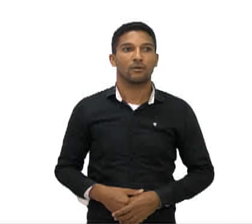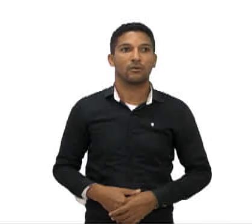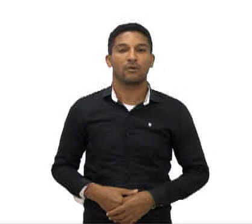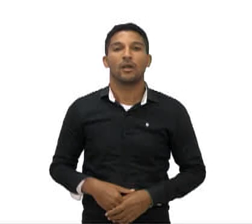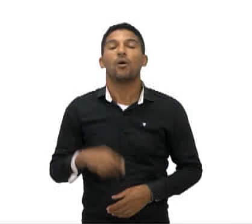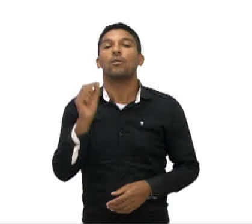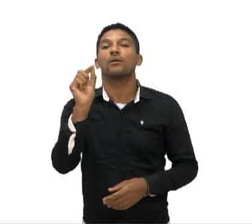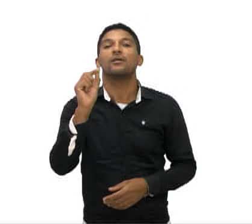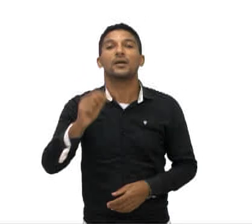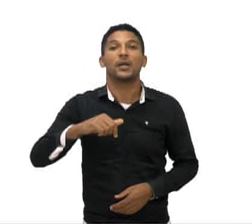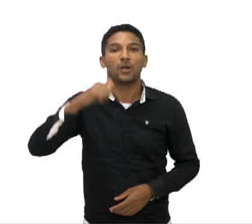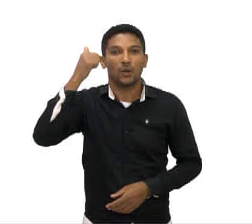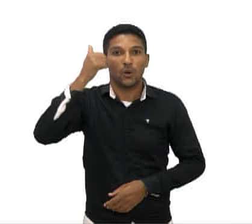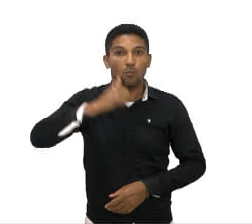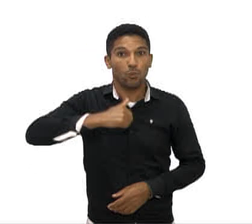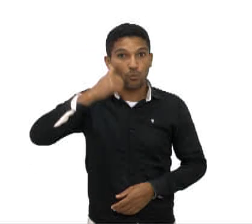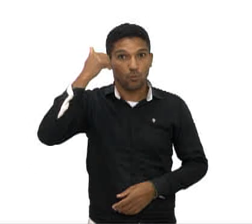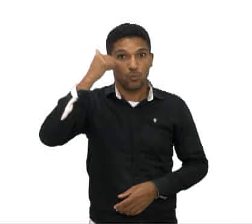de uma mulher,